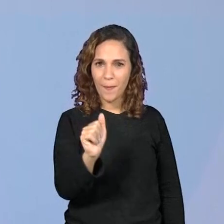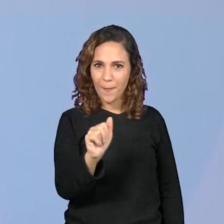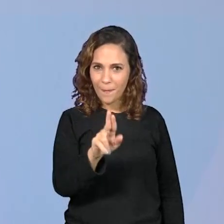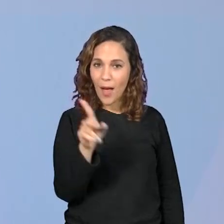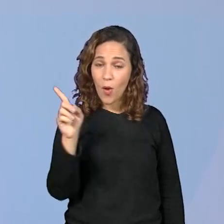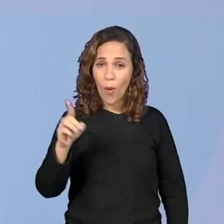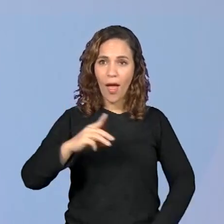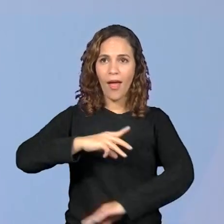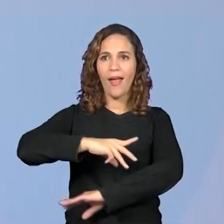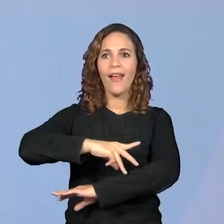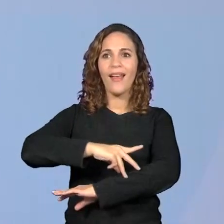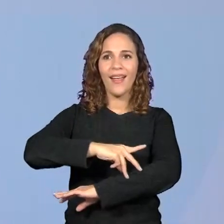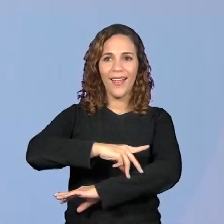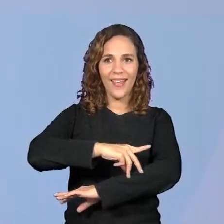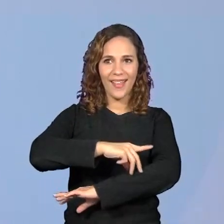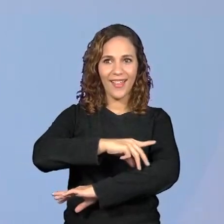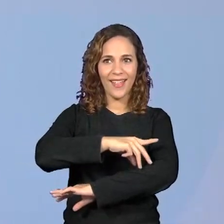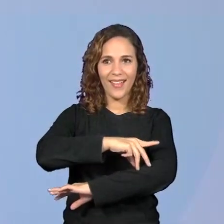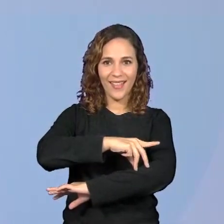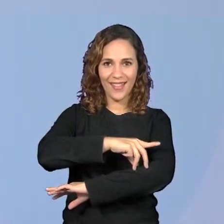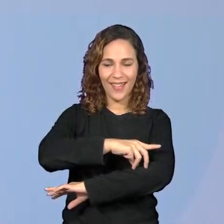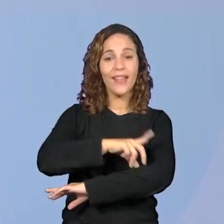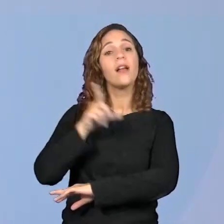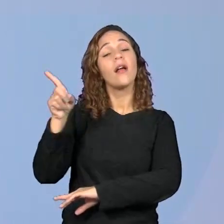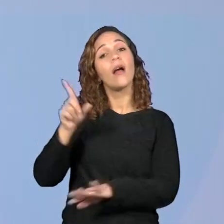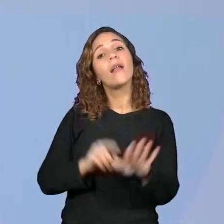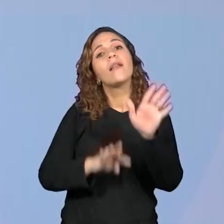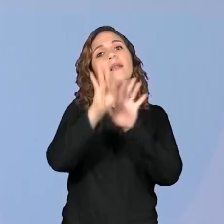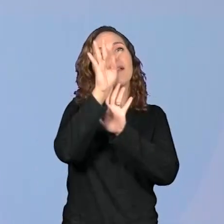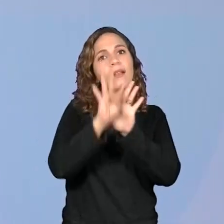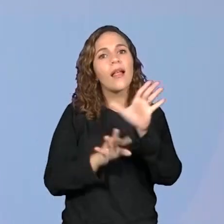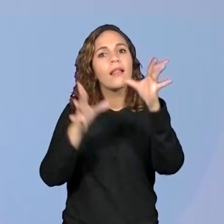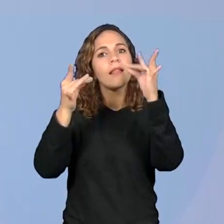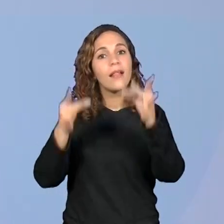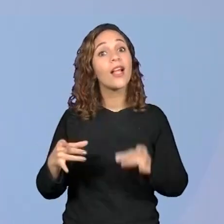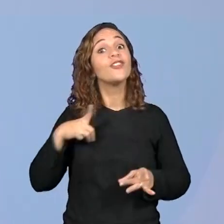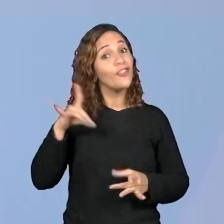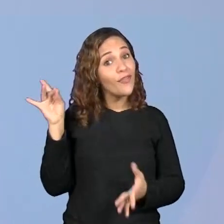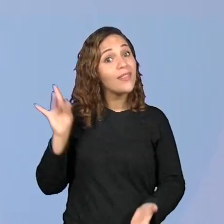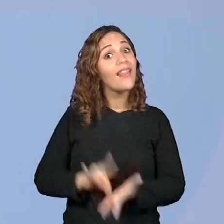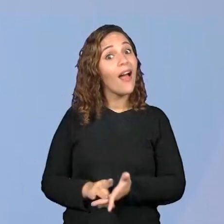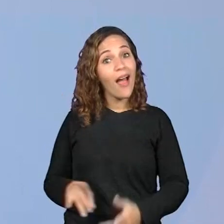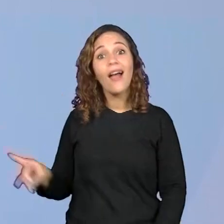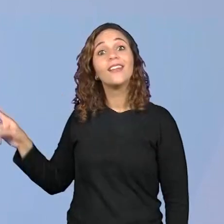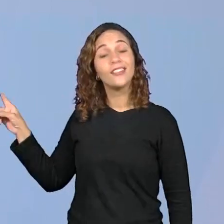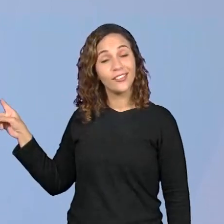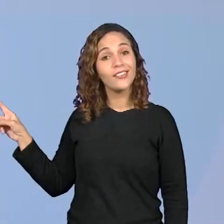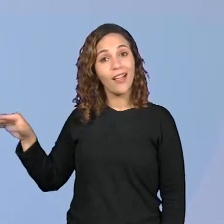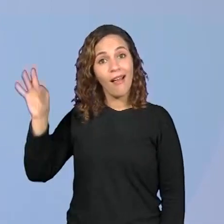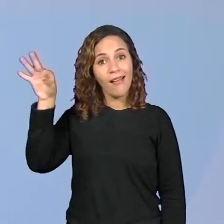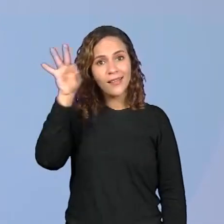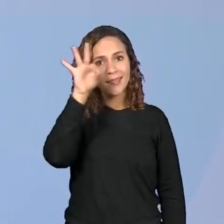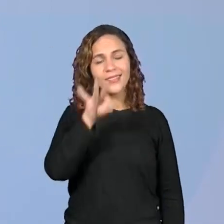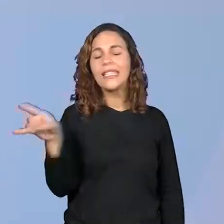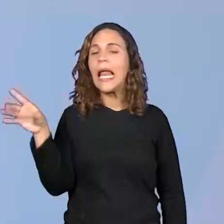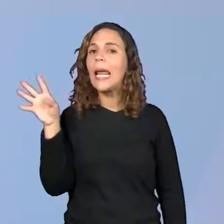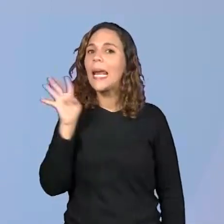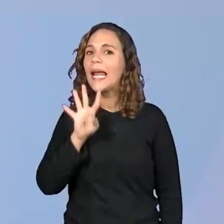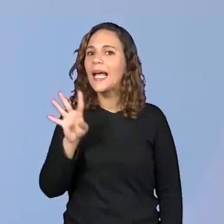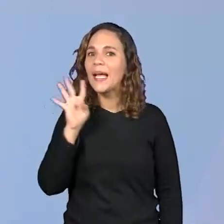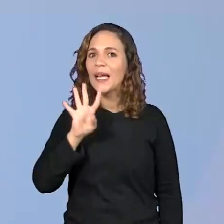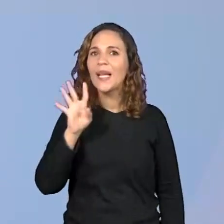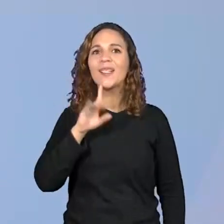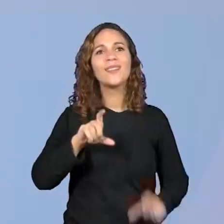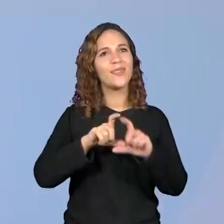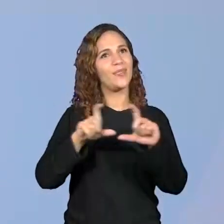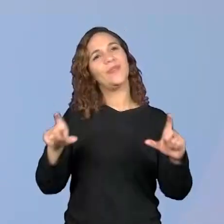do Currículo em Ação, tem um texto informativo sobre este animal. Ele existe mesmo, é um inseto. Muito legal essa